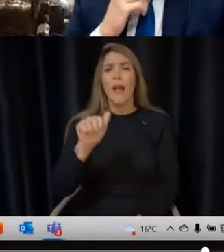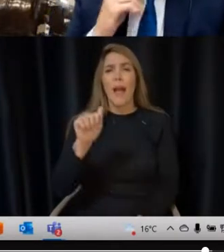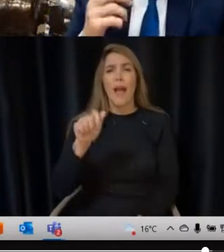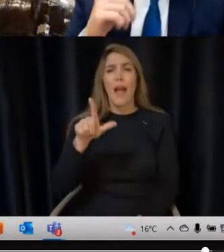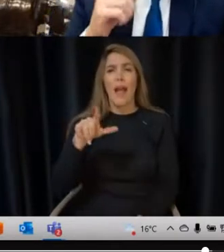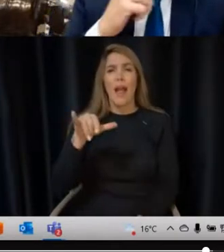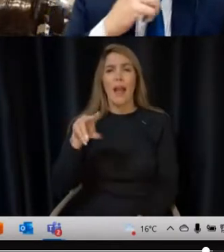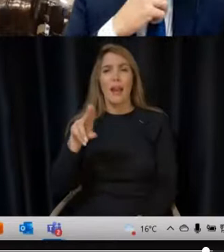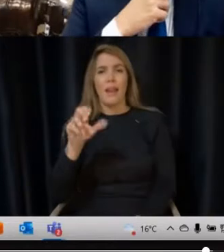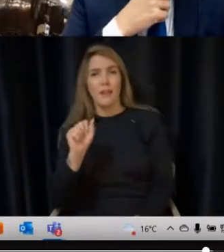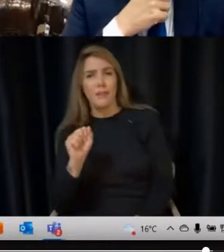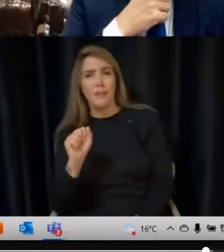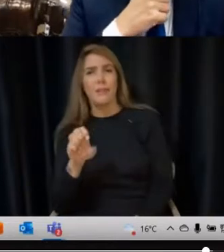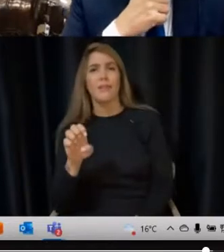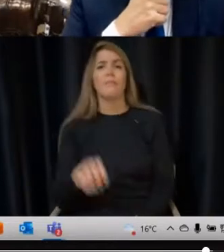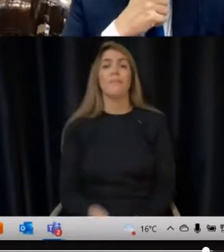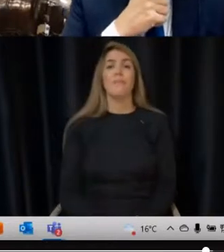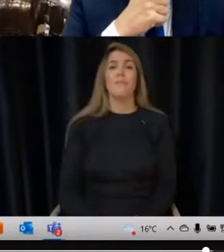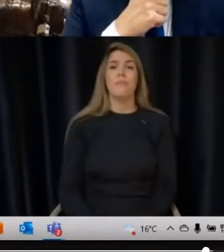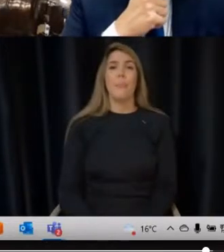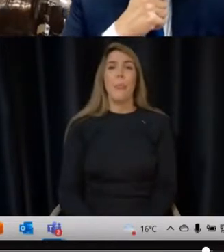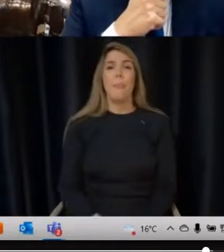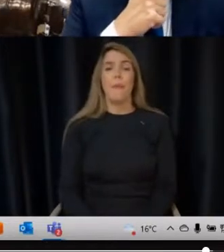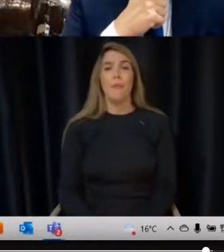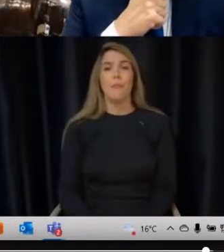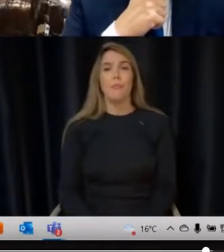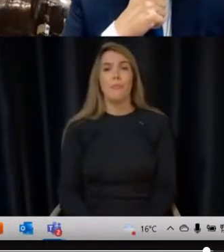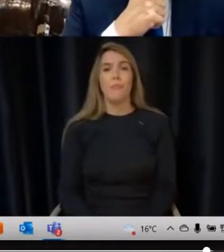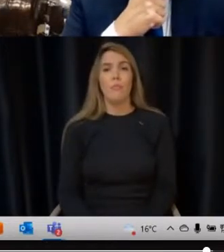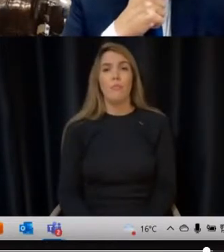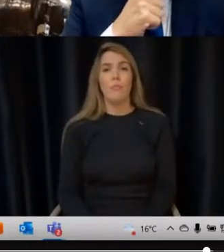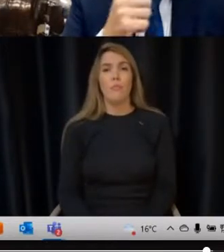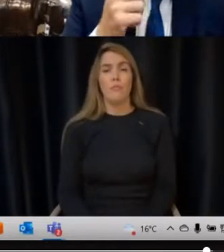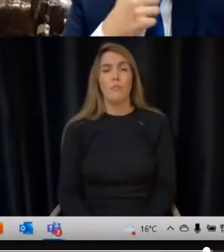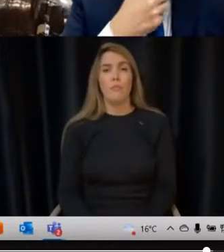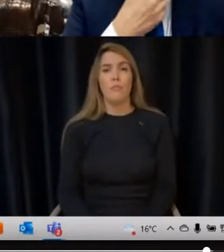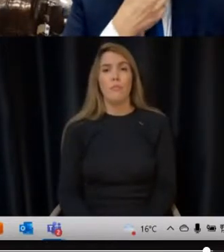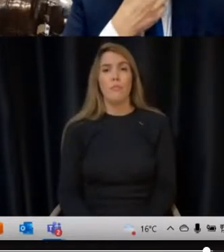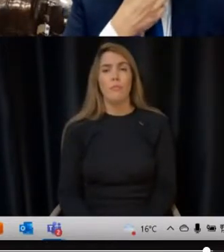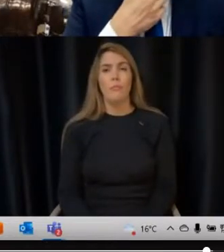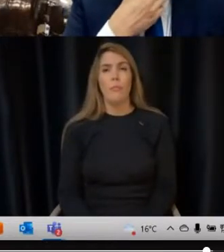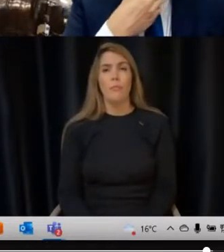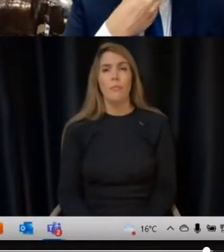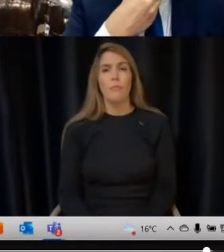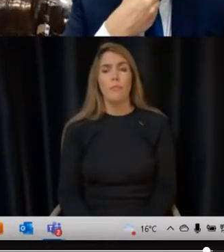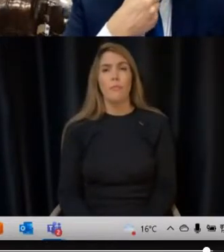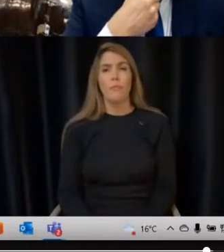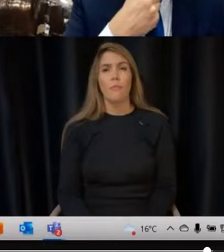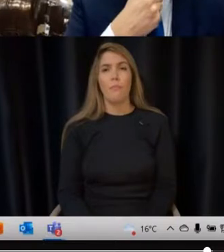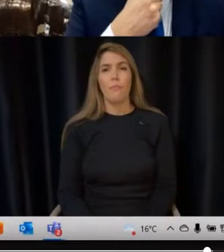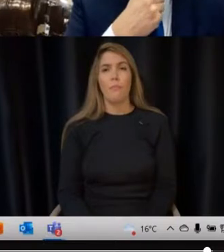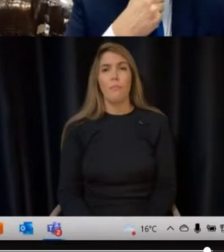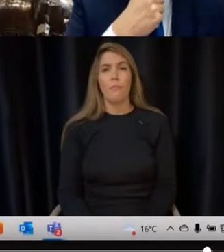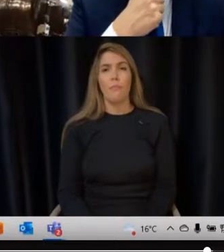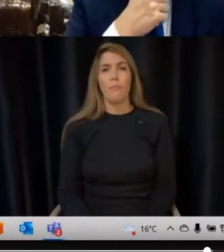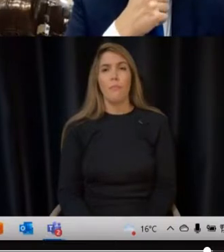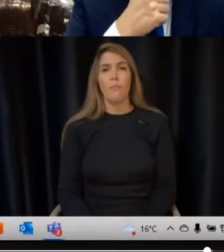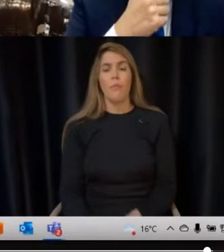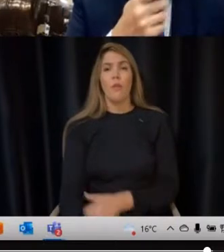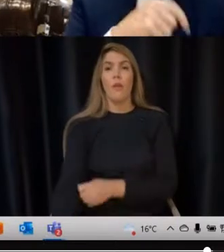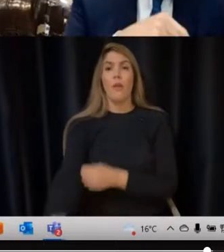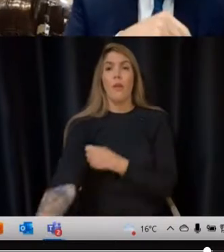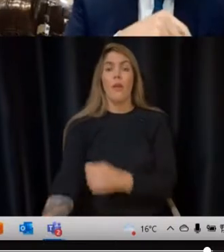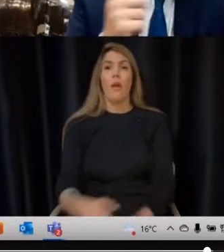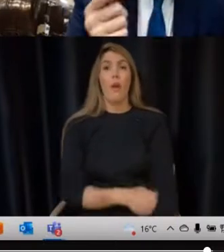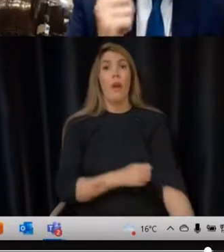Barbosa. Acho que porque você falou do Covid, né? Inclusive, eu lembrei, tem um amigo meu que recebeu um fígado faz uns